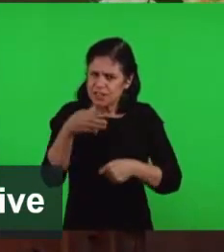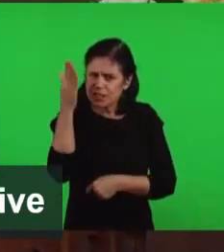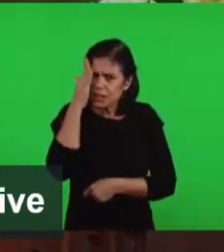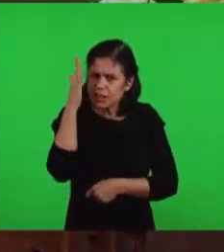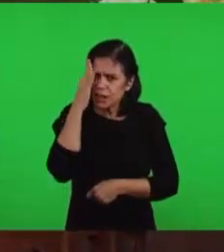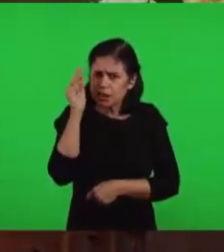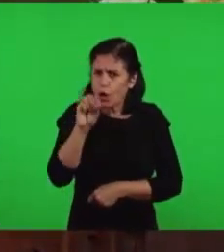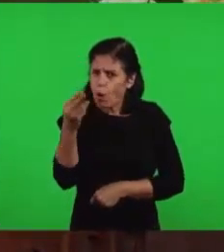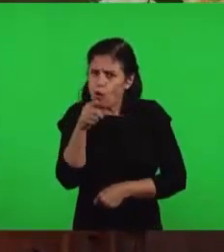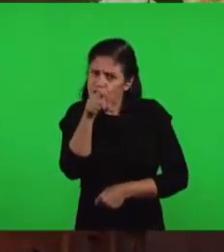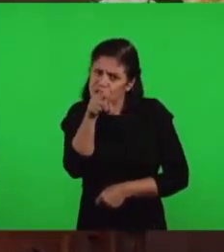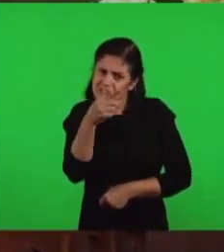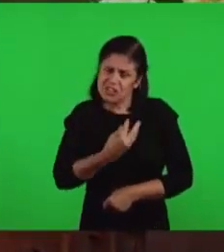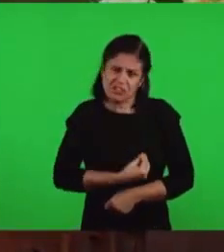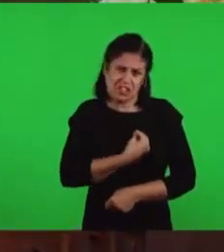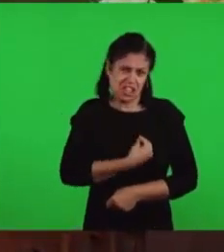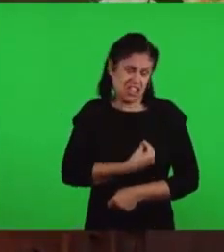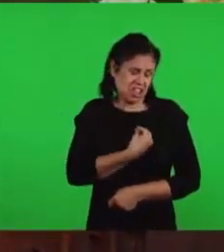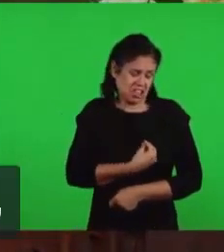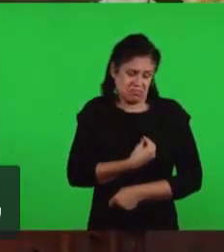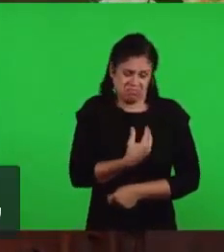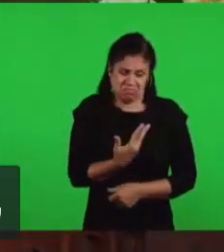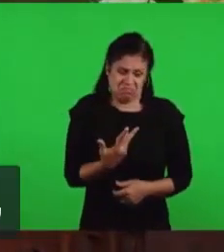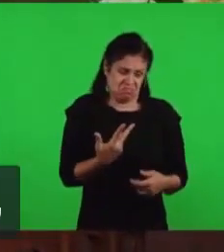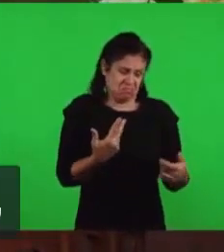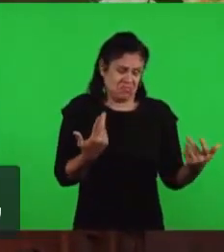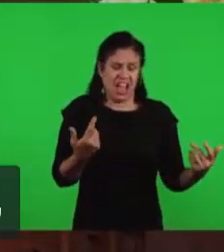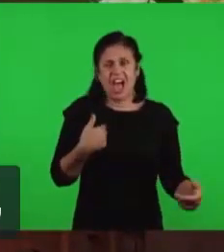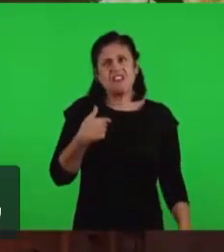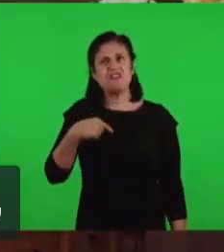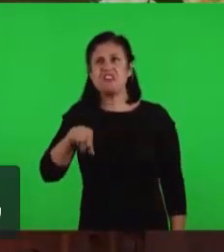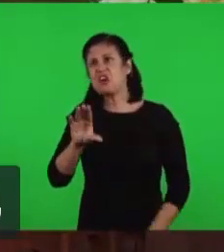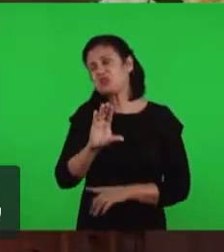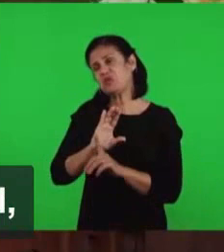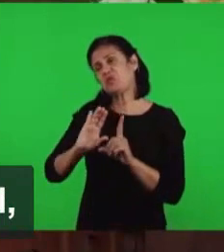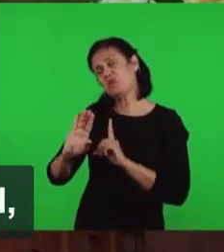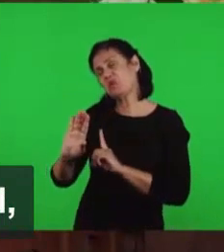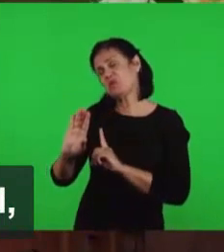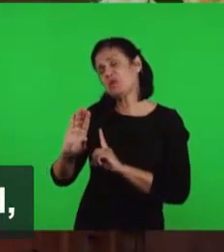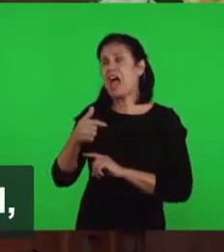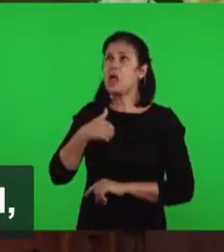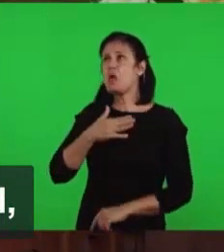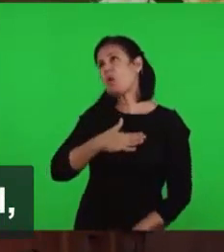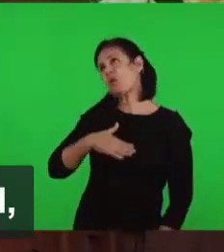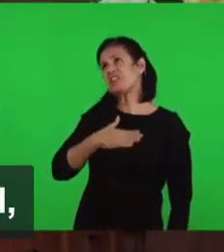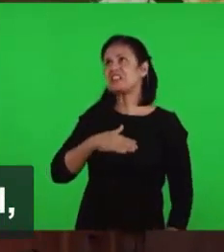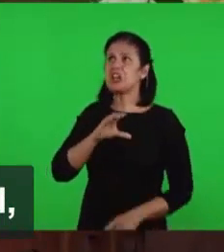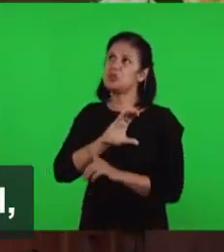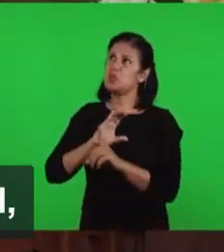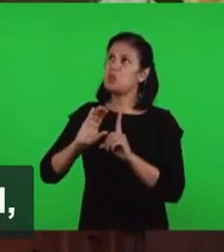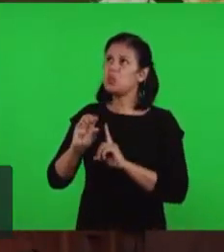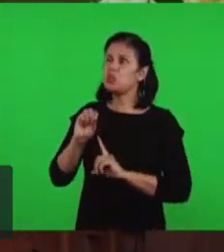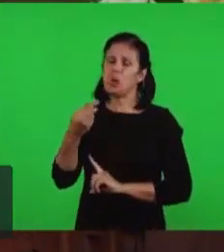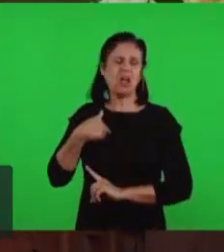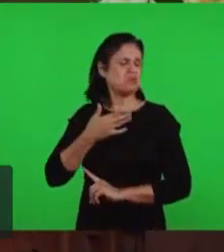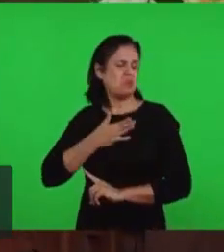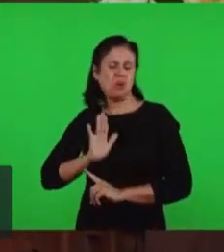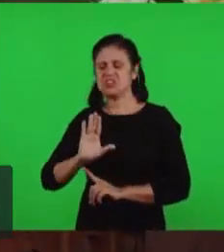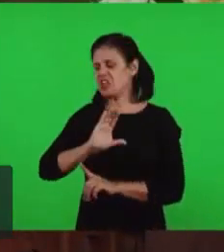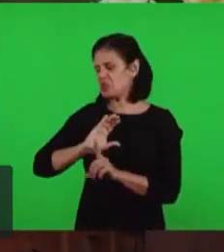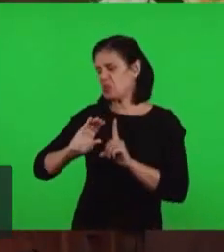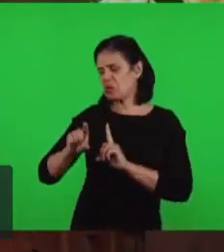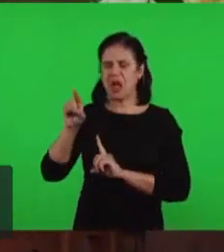ou vai viver uma vida artificial simplesmente de acordo e dizer eu gostei do culto não gostei o pregador pregou bonito não pegou